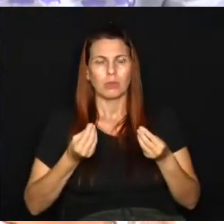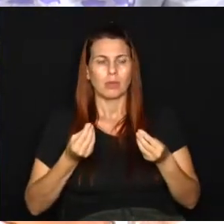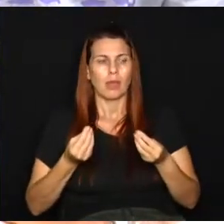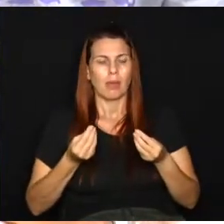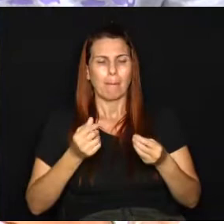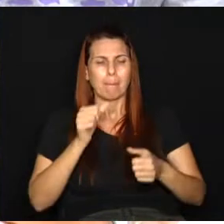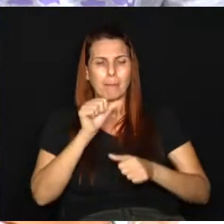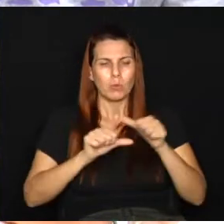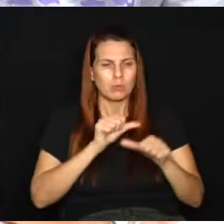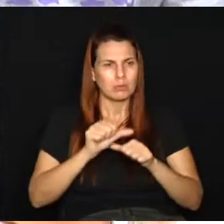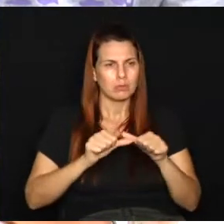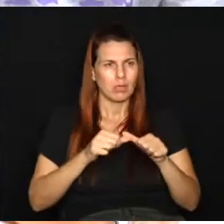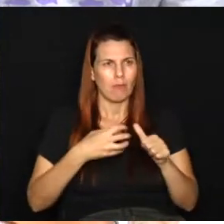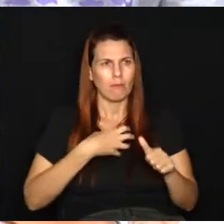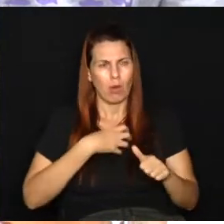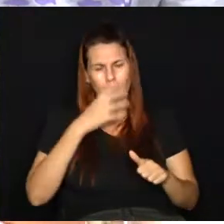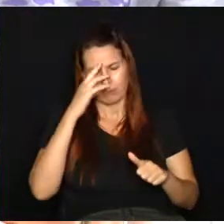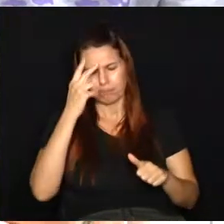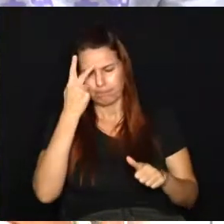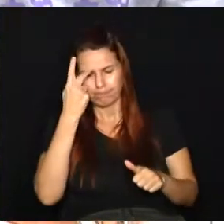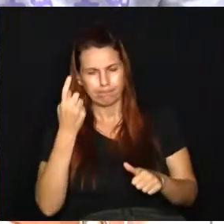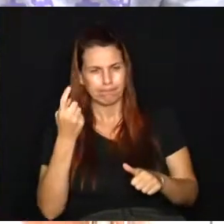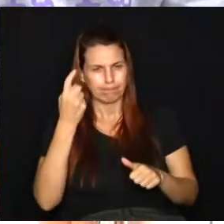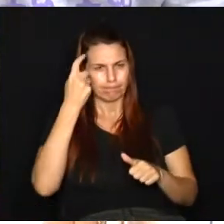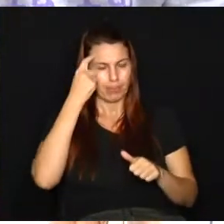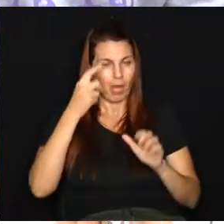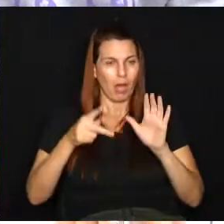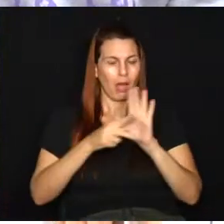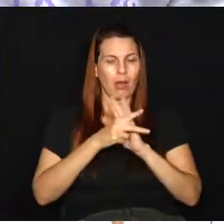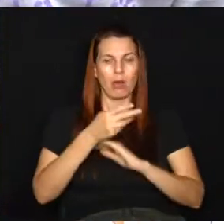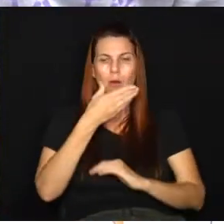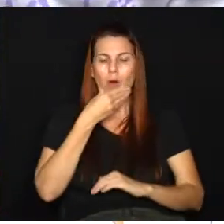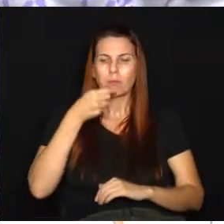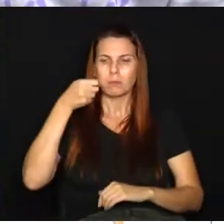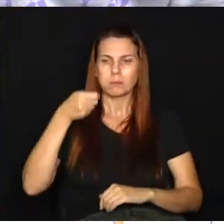ideologia machista que perpassa essas